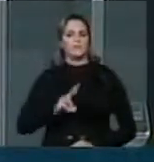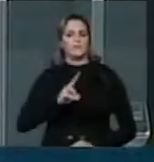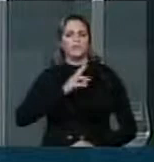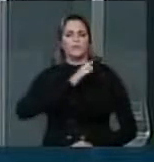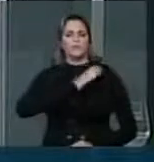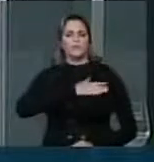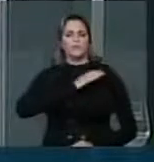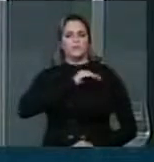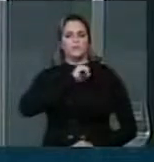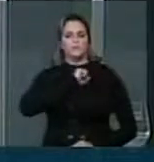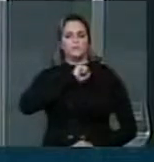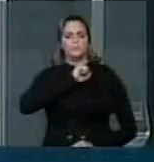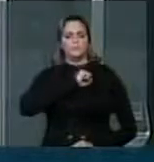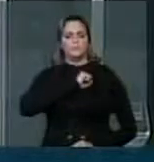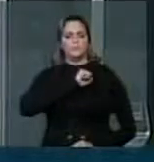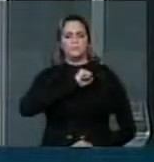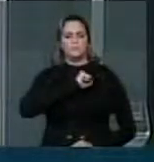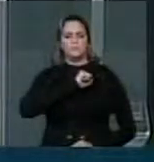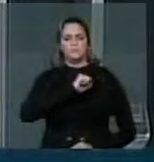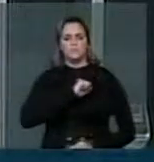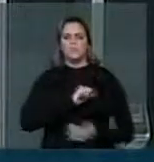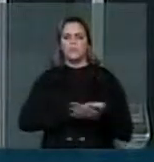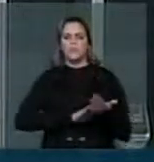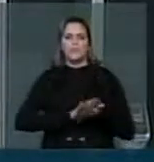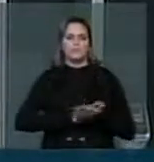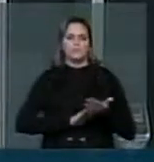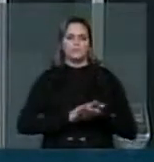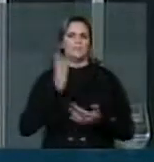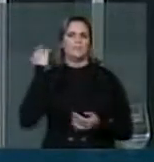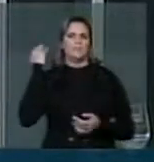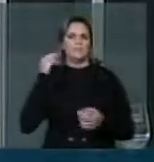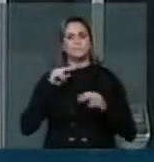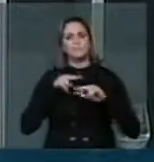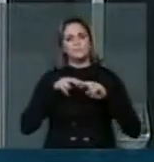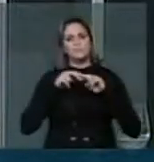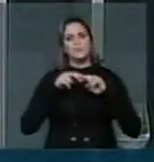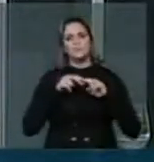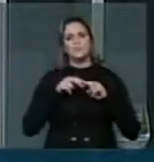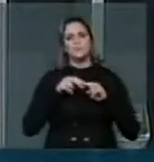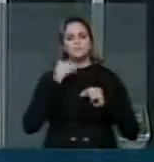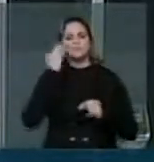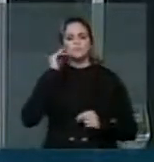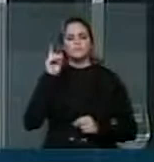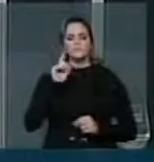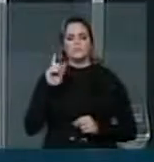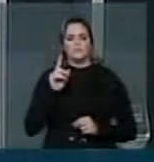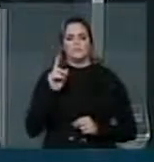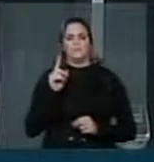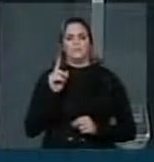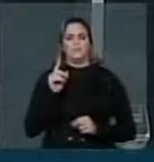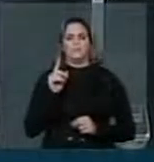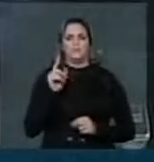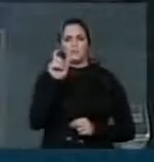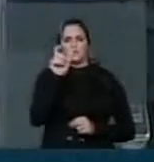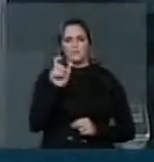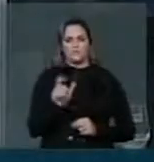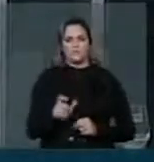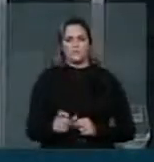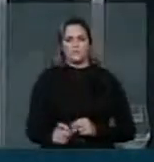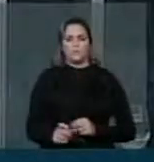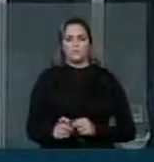coração, nem fixar os olhos sobre a coluna vertebral em formação do